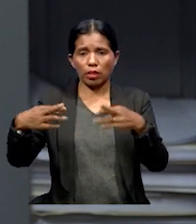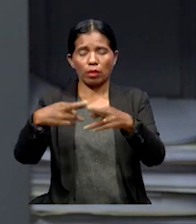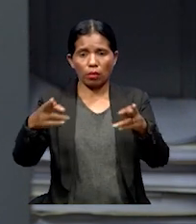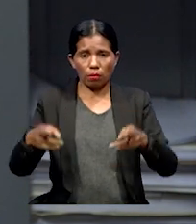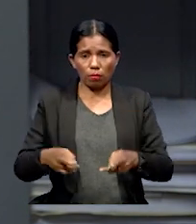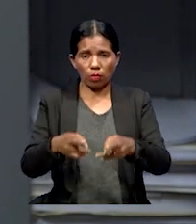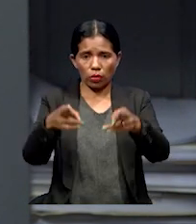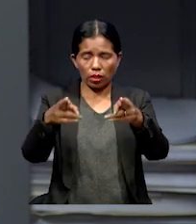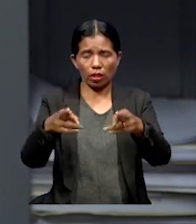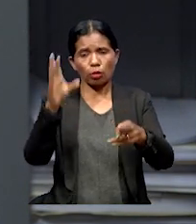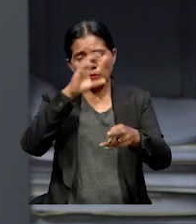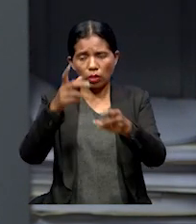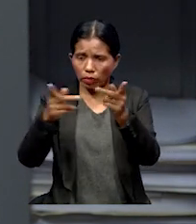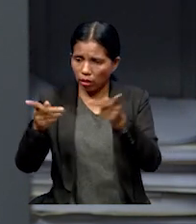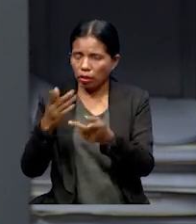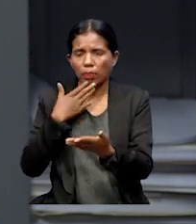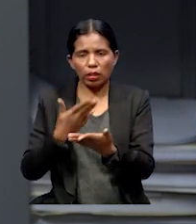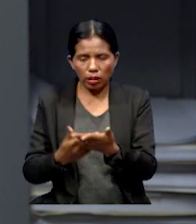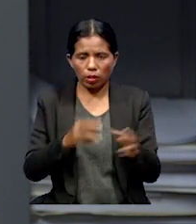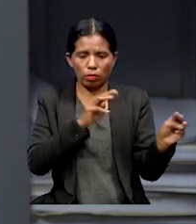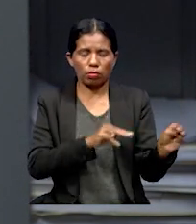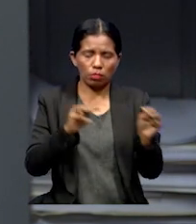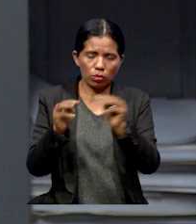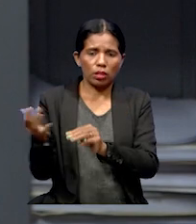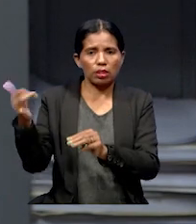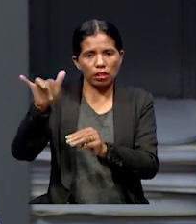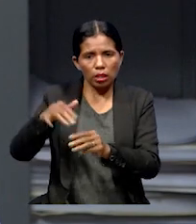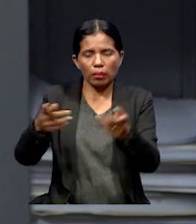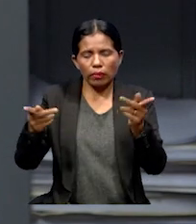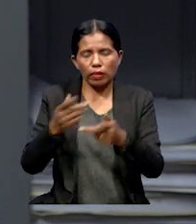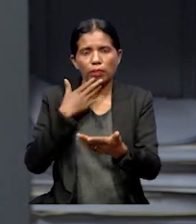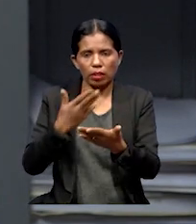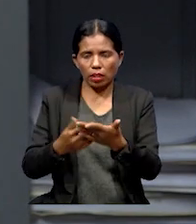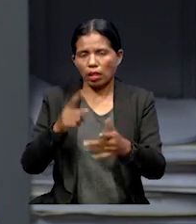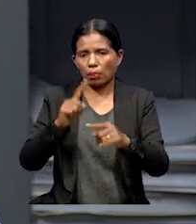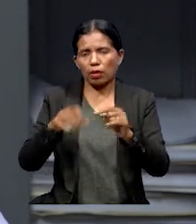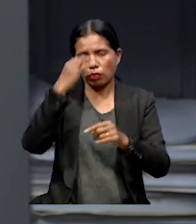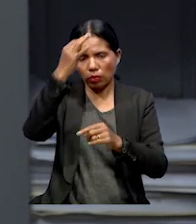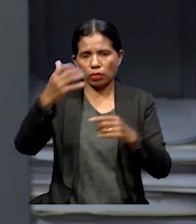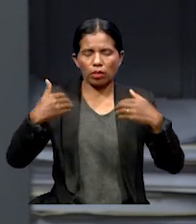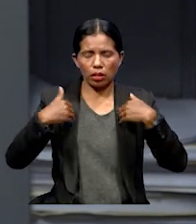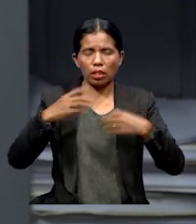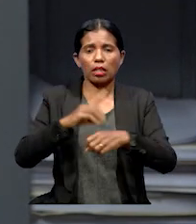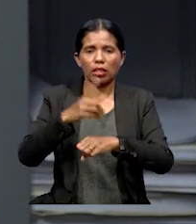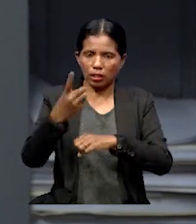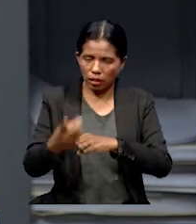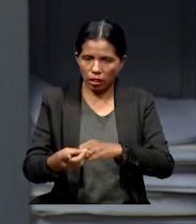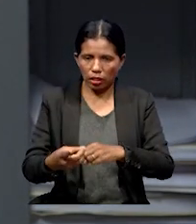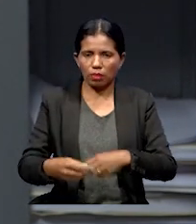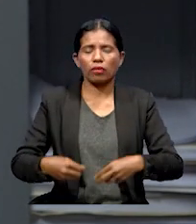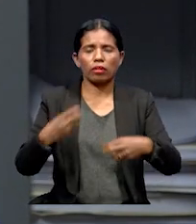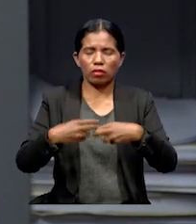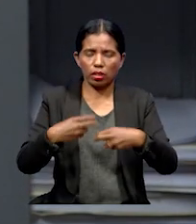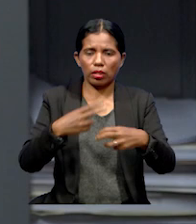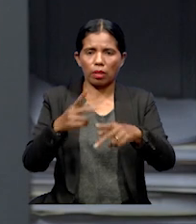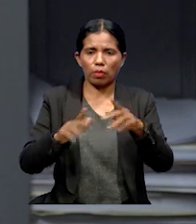fatim fati na veke digno a duvel muda sira ba fati serne para duve para la vela contesta tan inundação impacto ba tan nia populasaun na veke hela